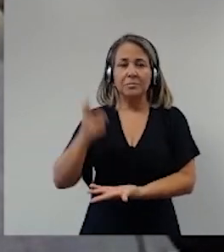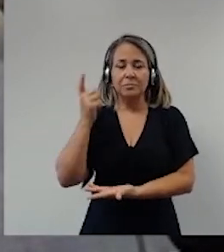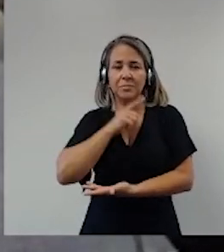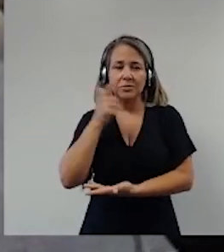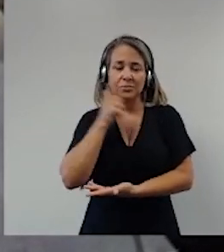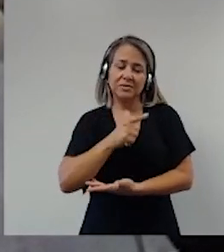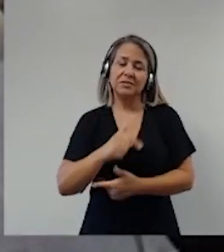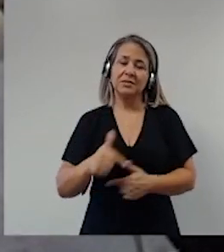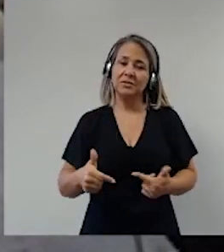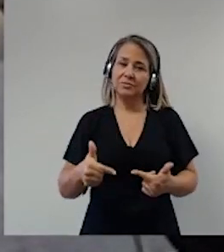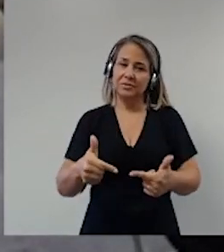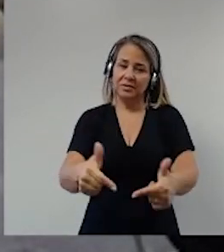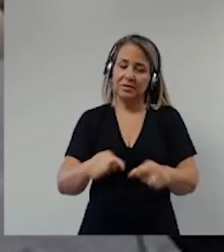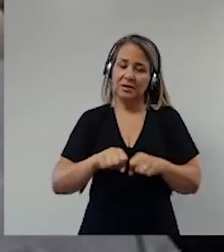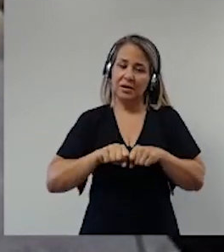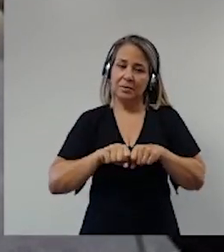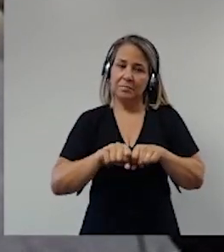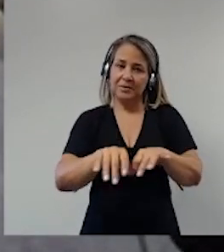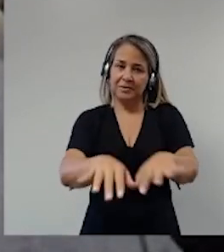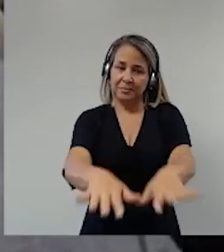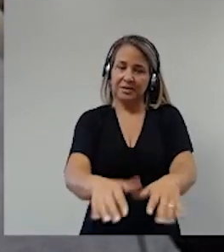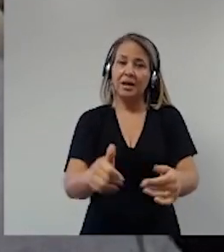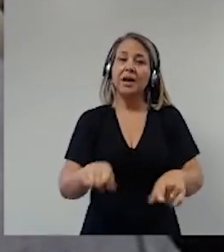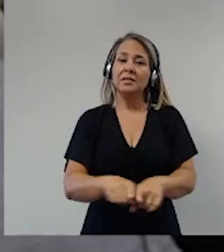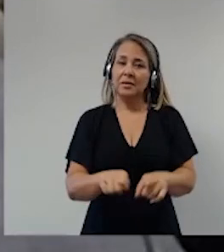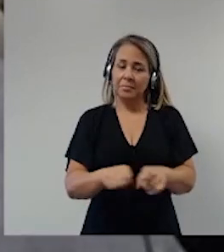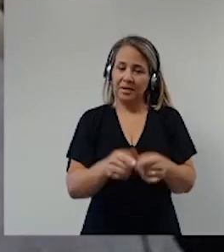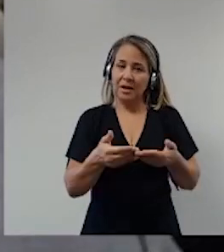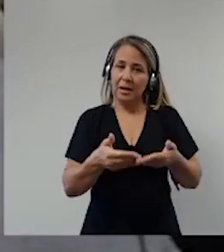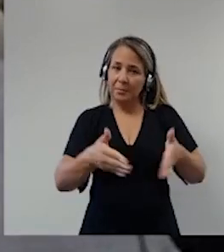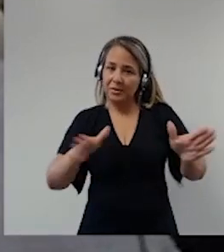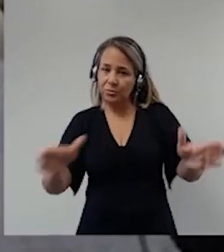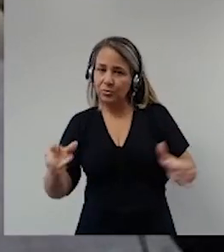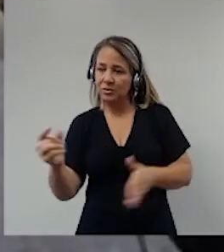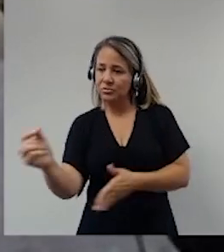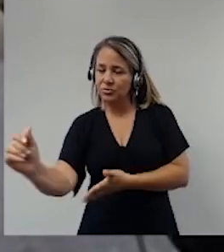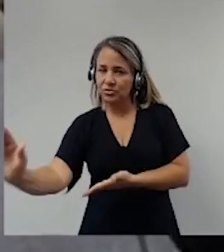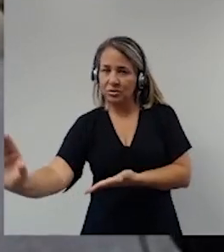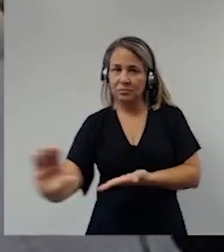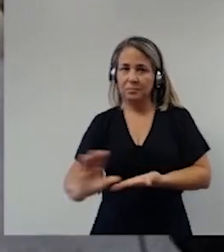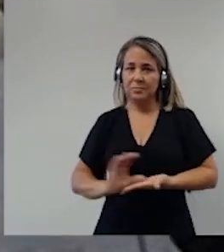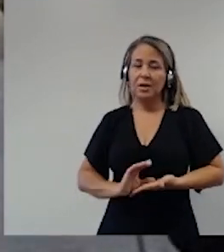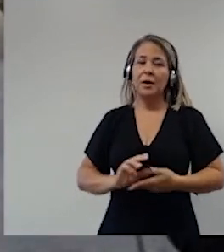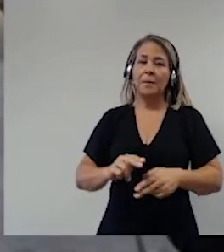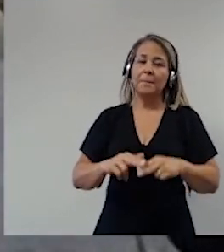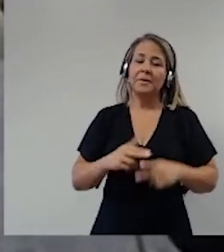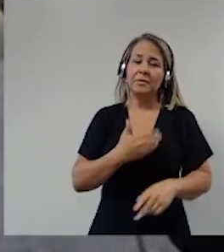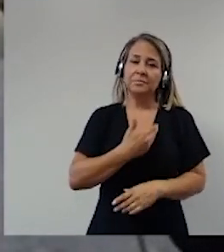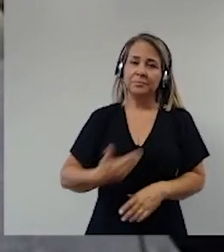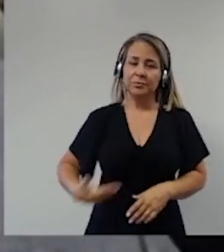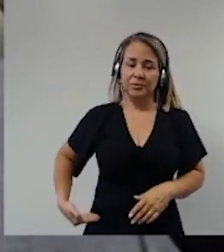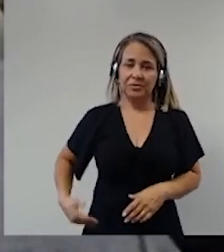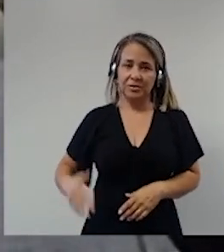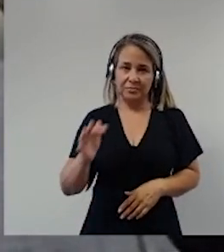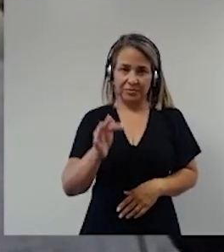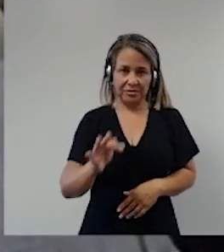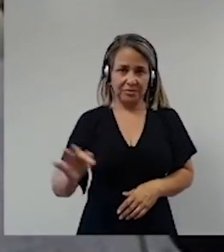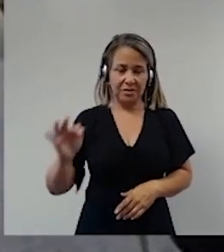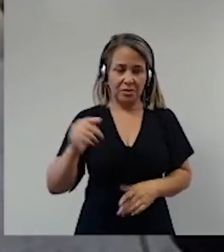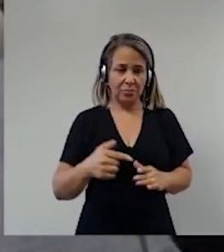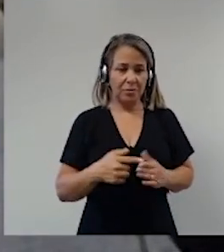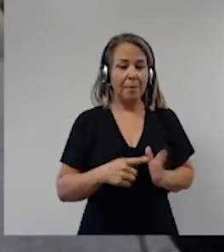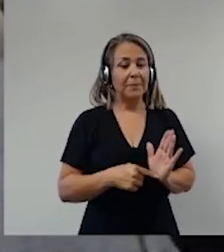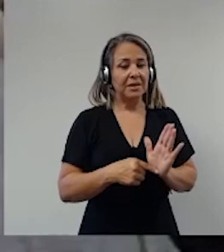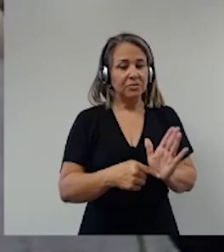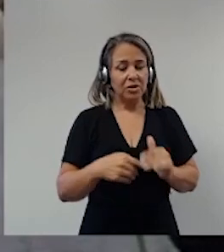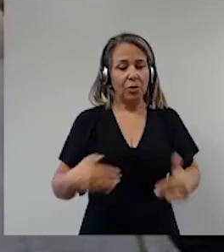enfrentamento da pandemia, a abertura de crédito extraordinário pelo Poder Executivo em favor do Ministério da